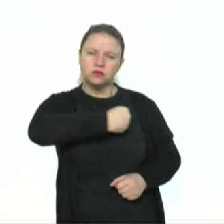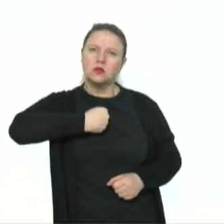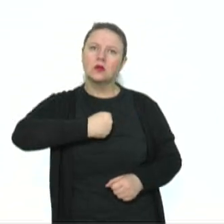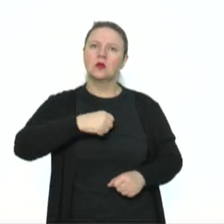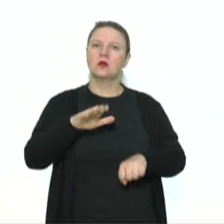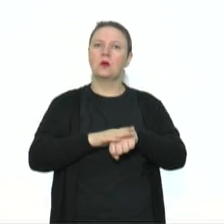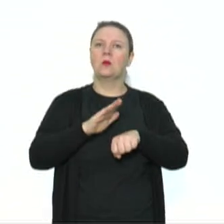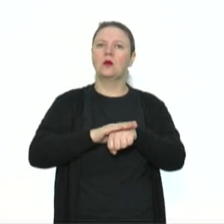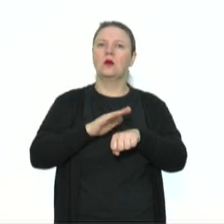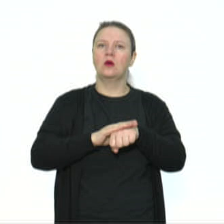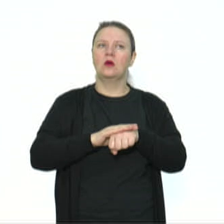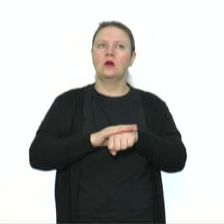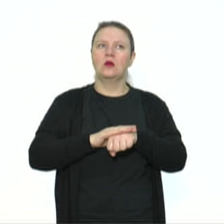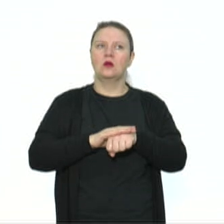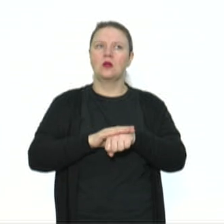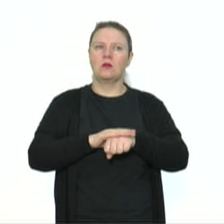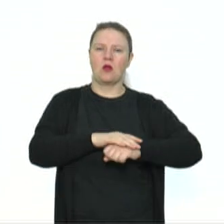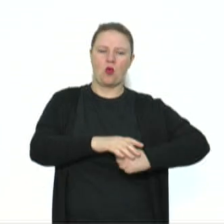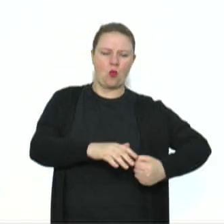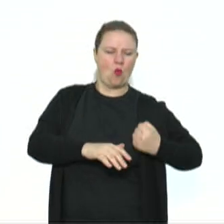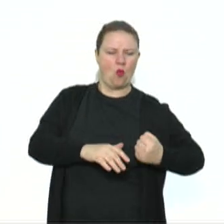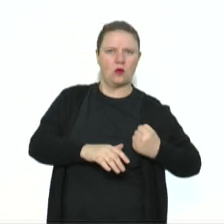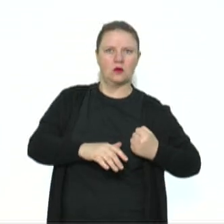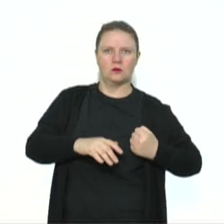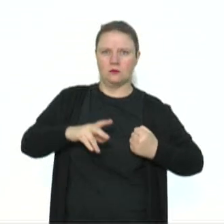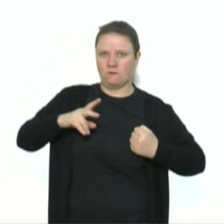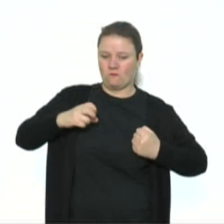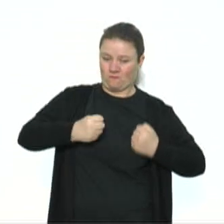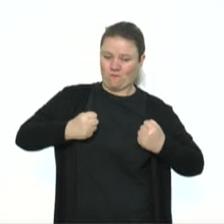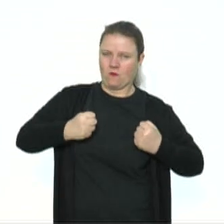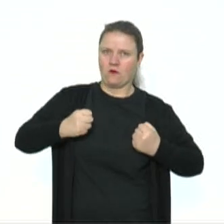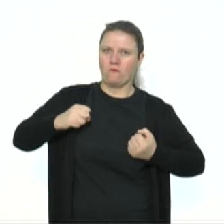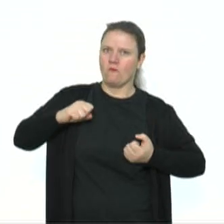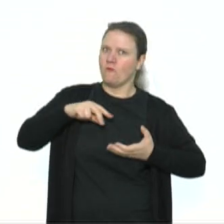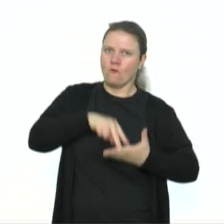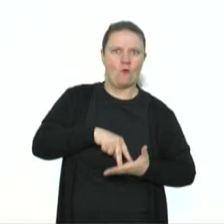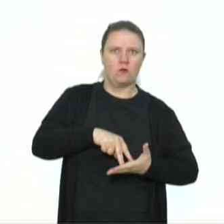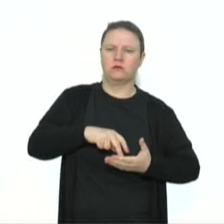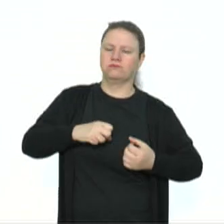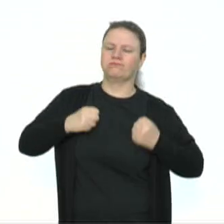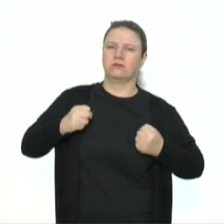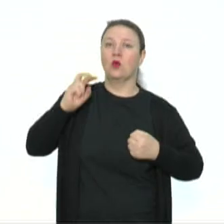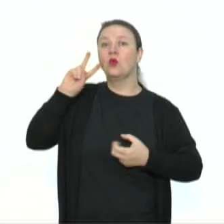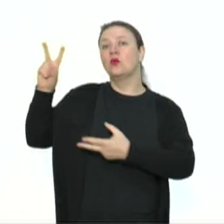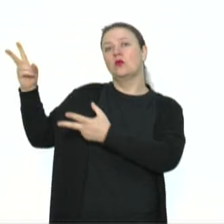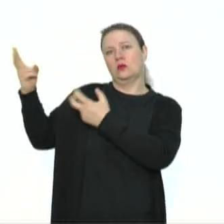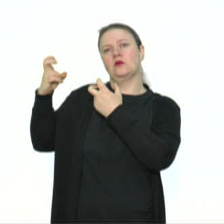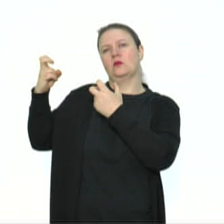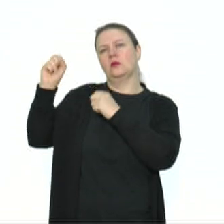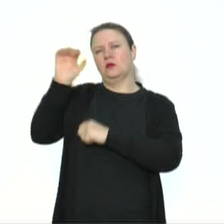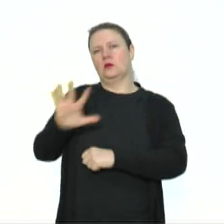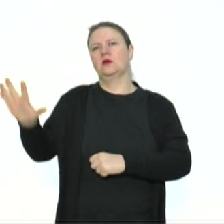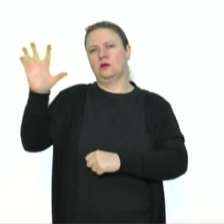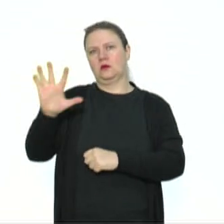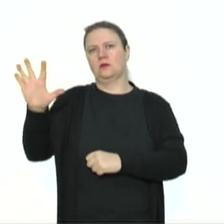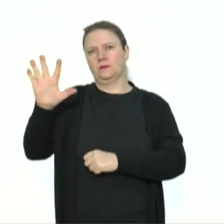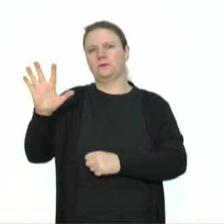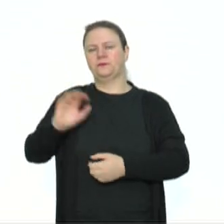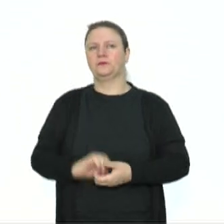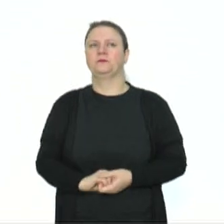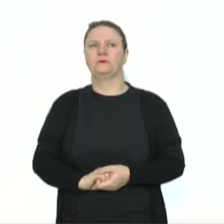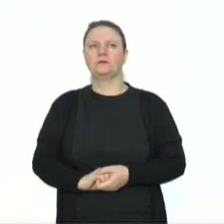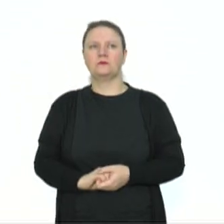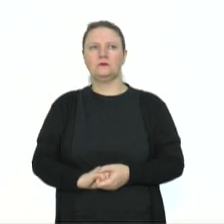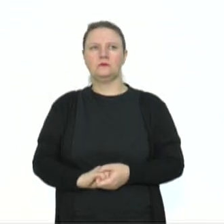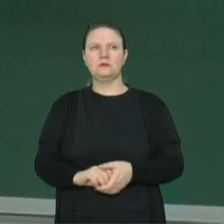e a mão apoia no bíceps do outro braço para garantir firmeza e força. Então, é o que está retratado aqui nesta animação, né? Ali